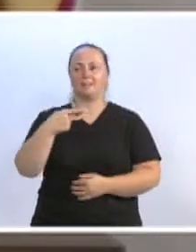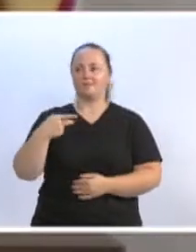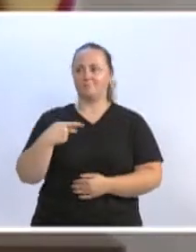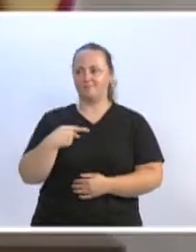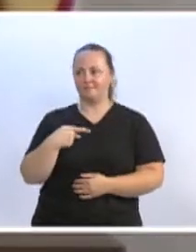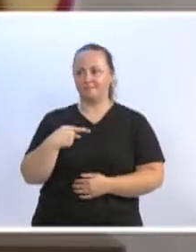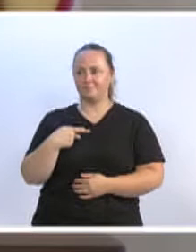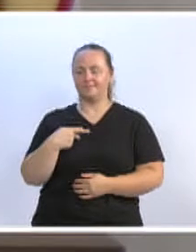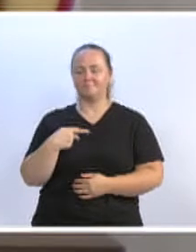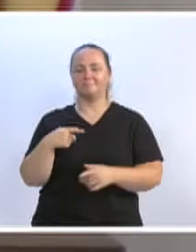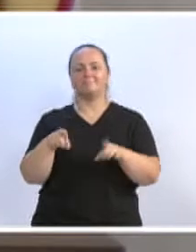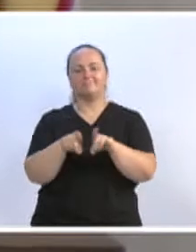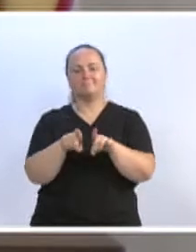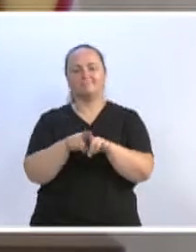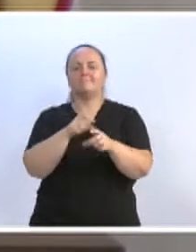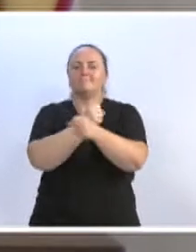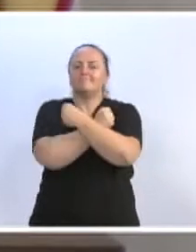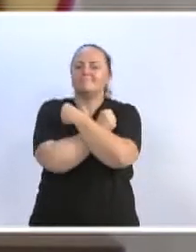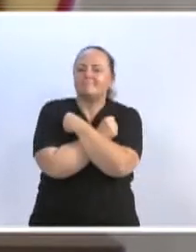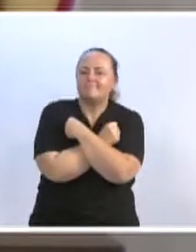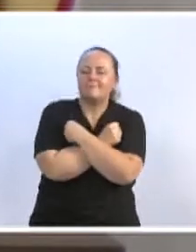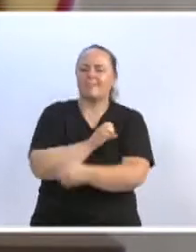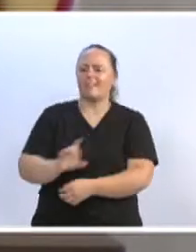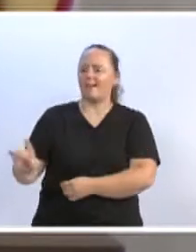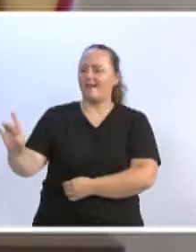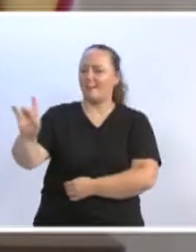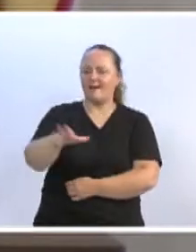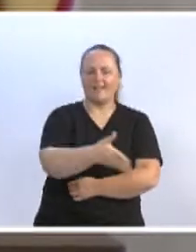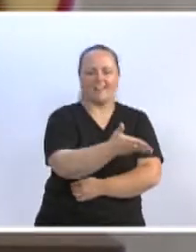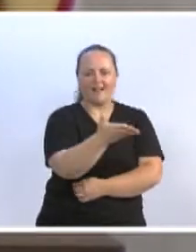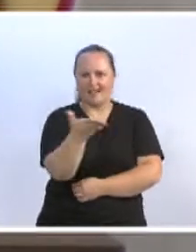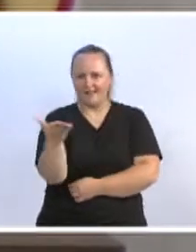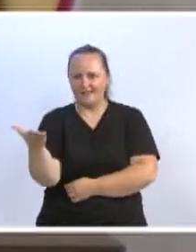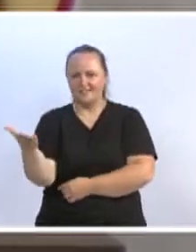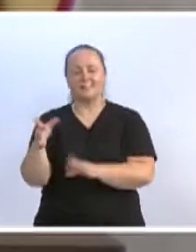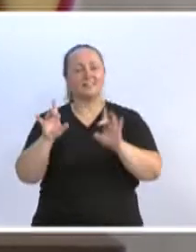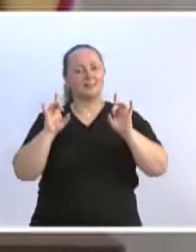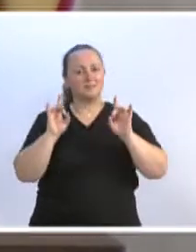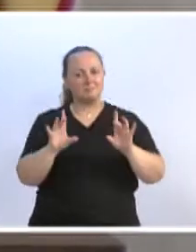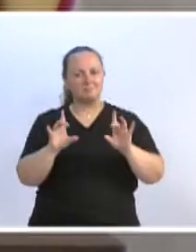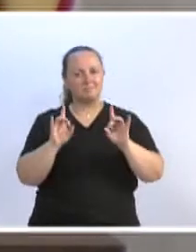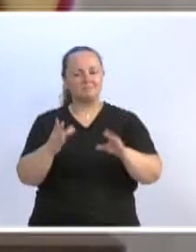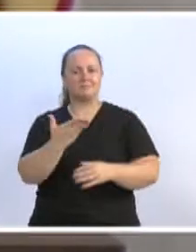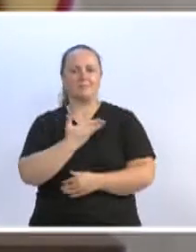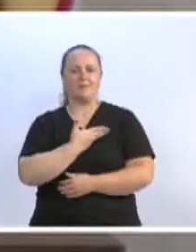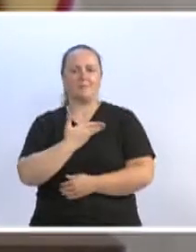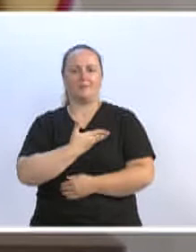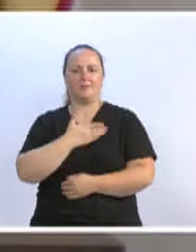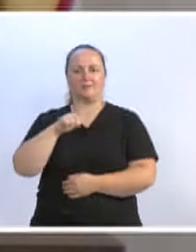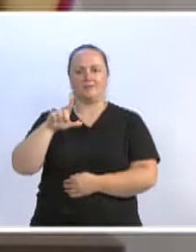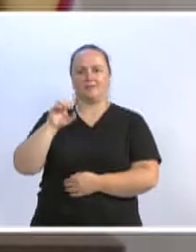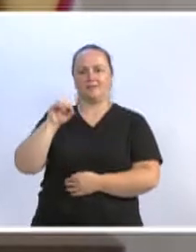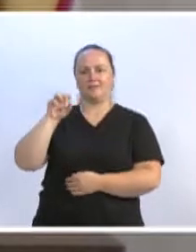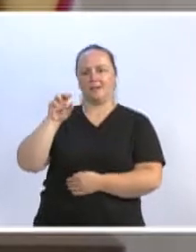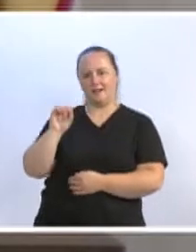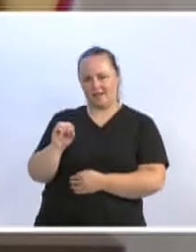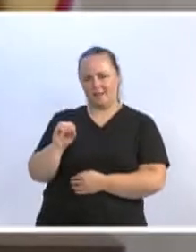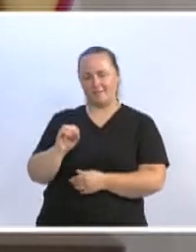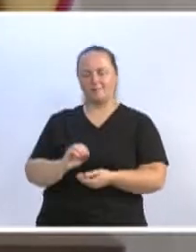pastores, quero deixar um abraço fraternal a cada um dos senhores, em especial ao meu amigo pastor Leonardo. Quero deixar um